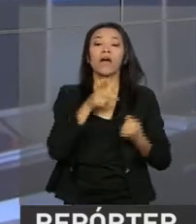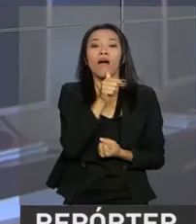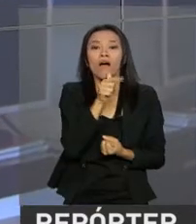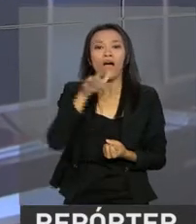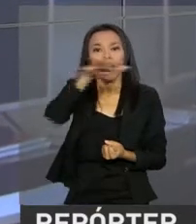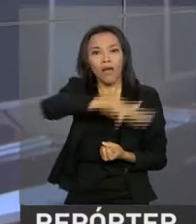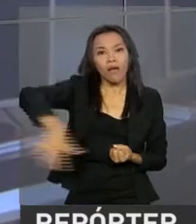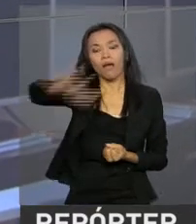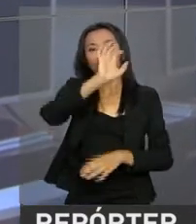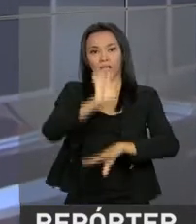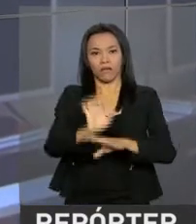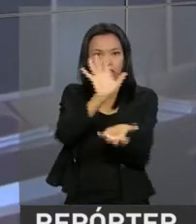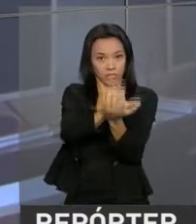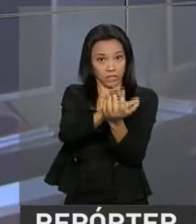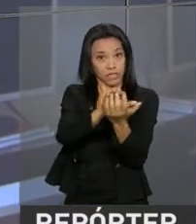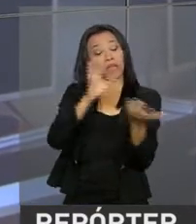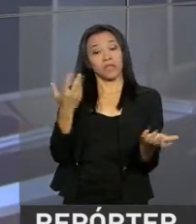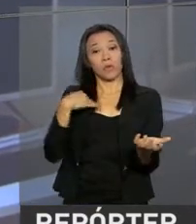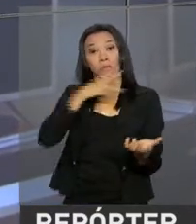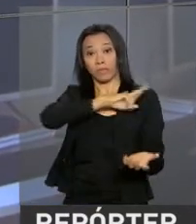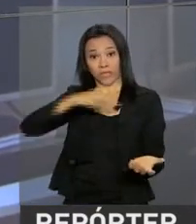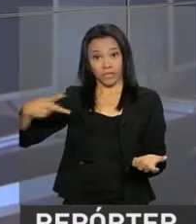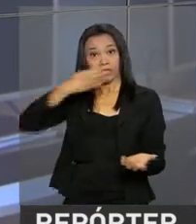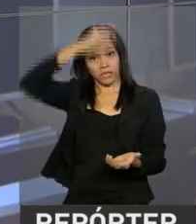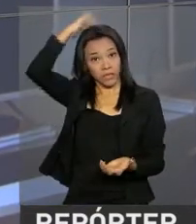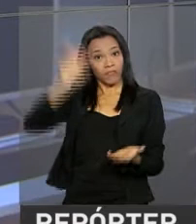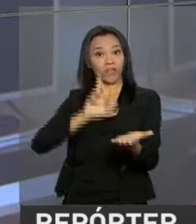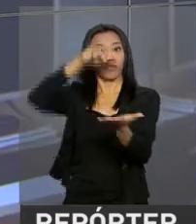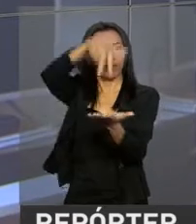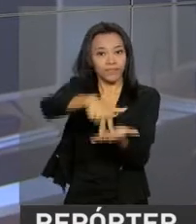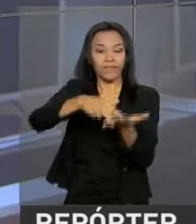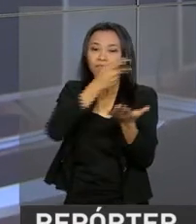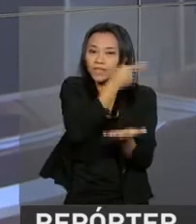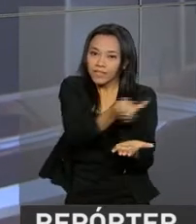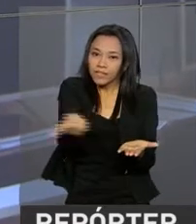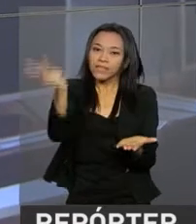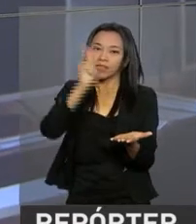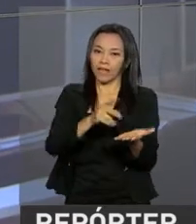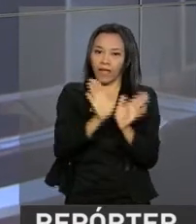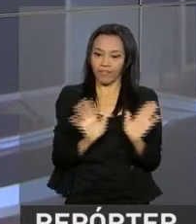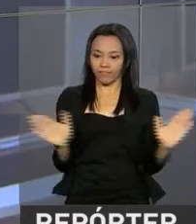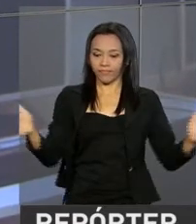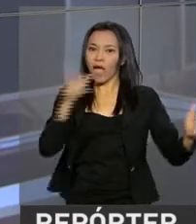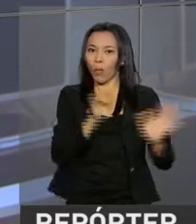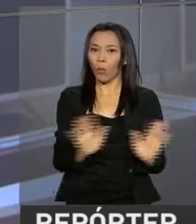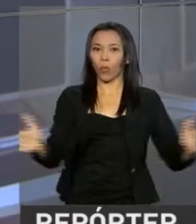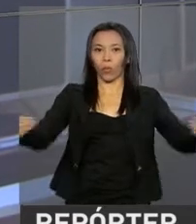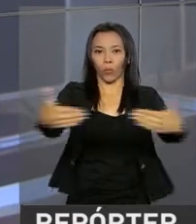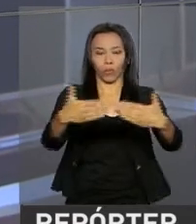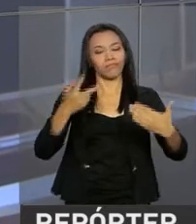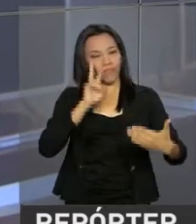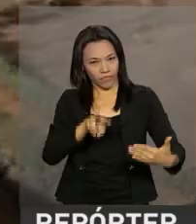pelo presidente michel temer em visita à barragem de jucazinho no agreste do estado vamos ver na reportagem de paulo la